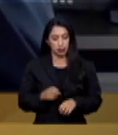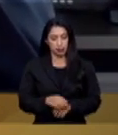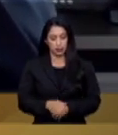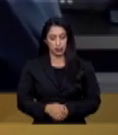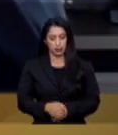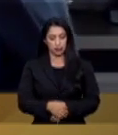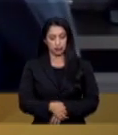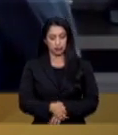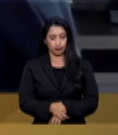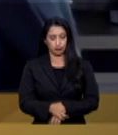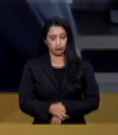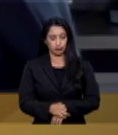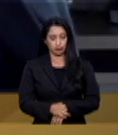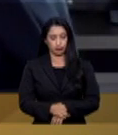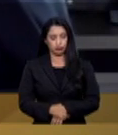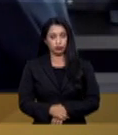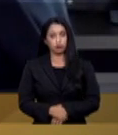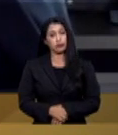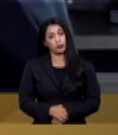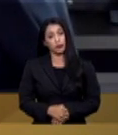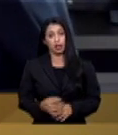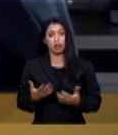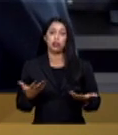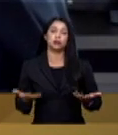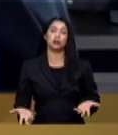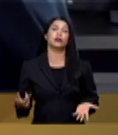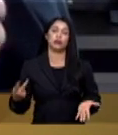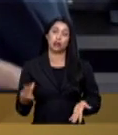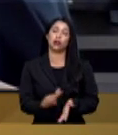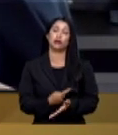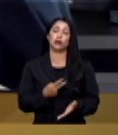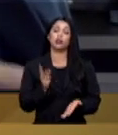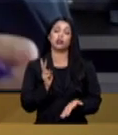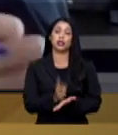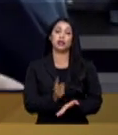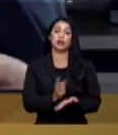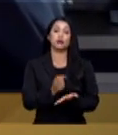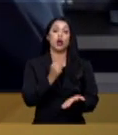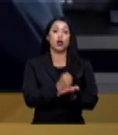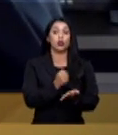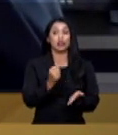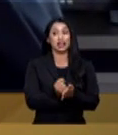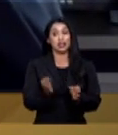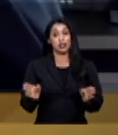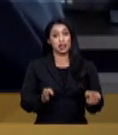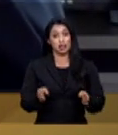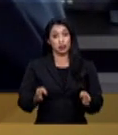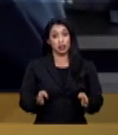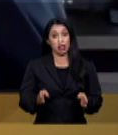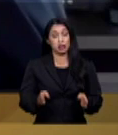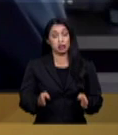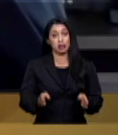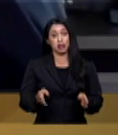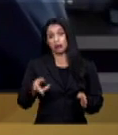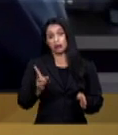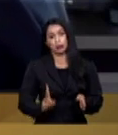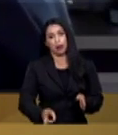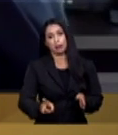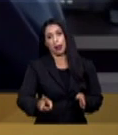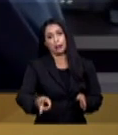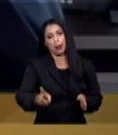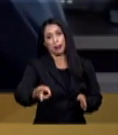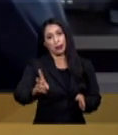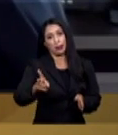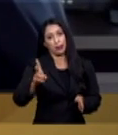estava suspeitando, mas parece ser a realidade. Eram contratações temporárias que foram perpetuadas no tempo,